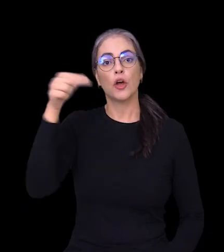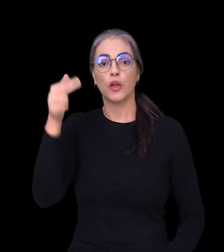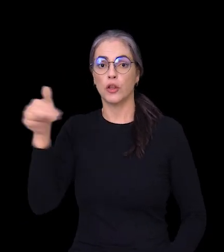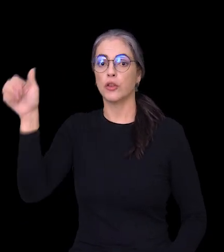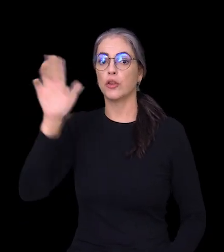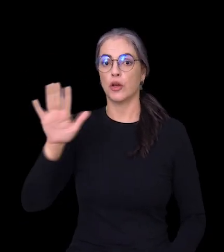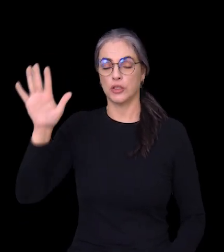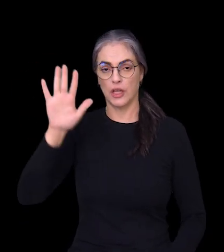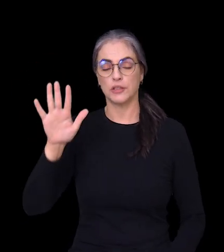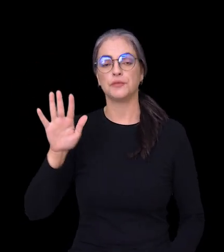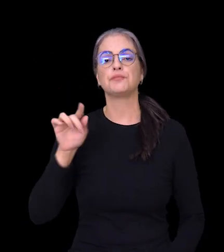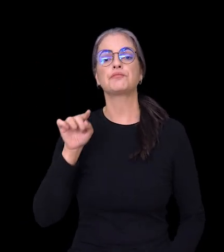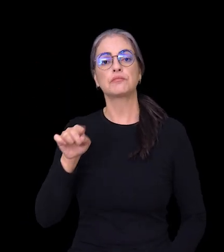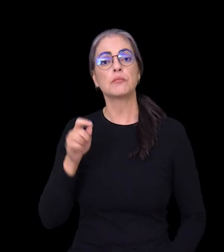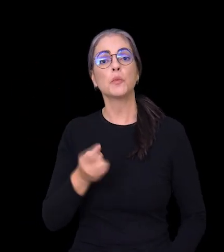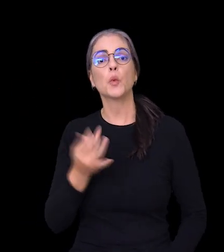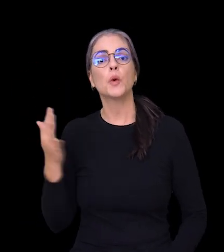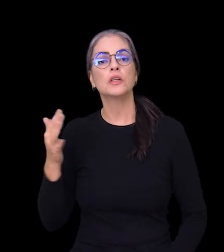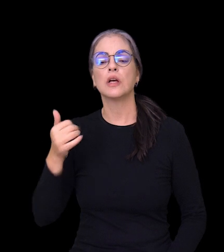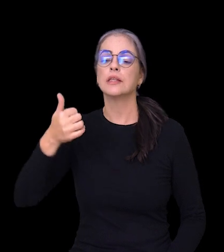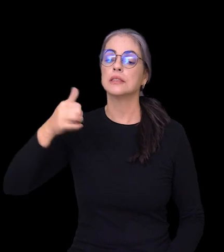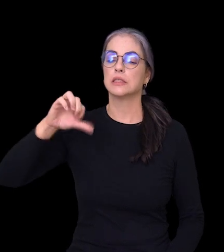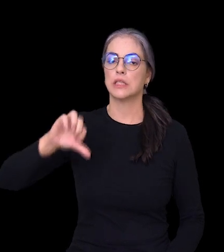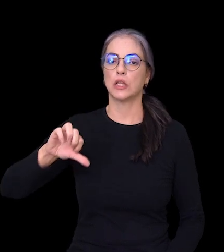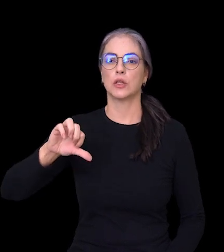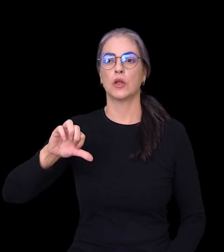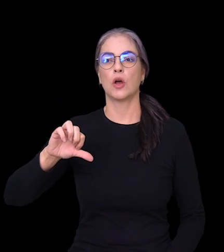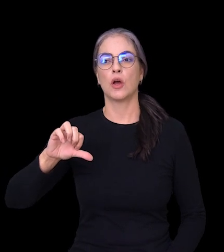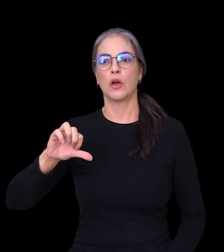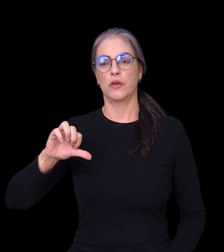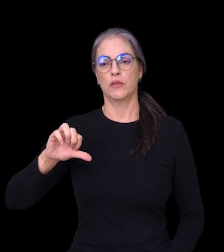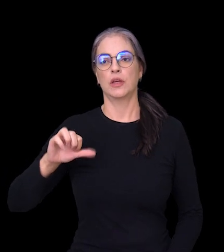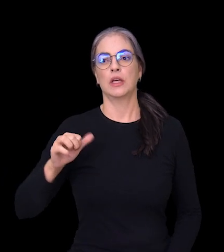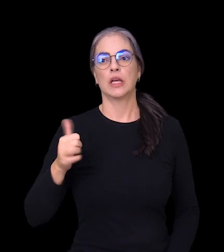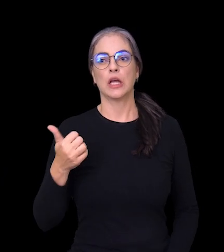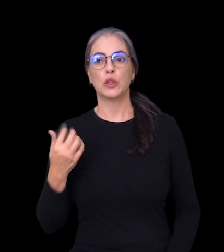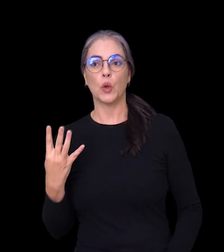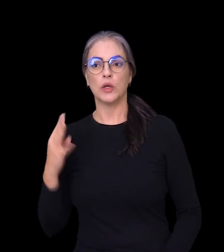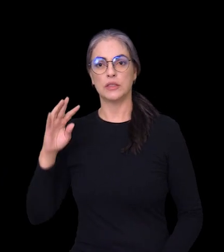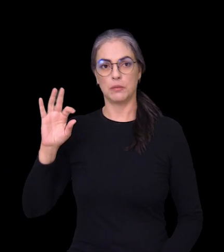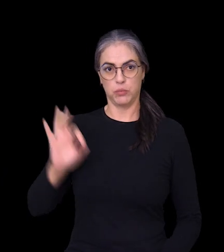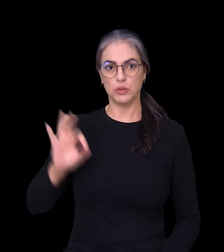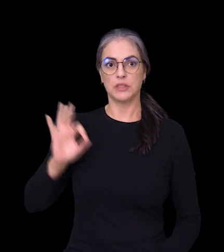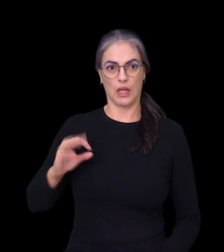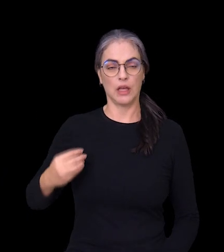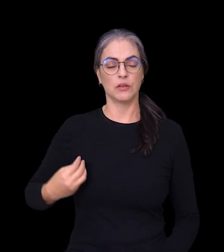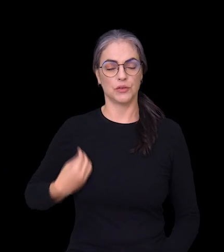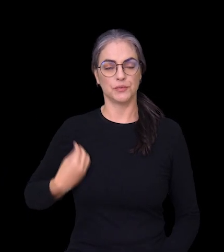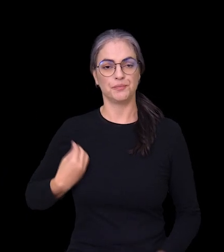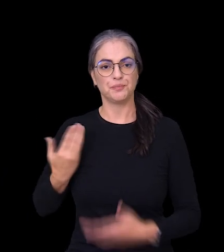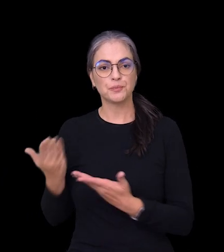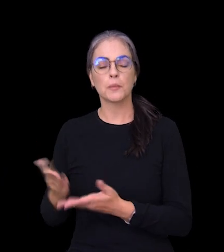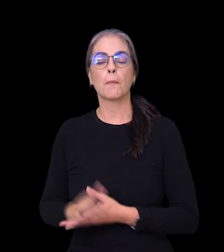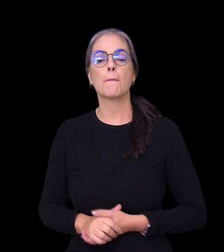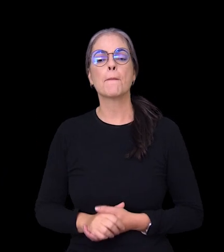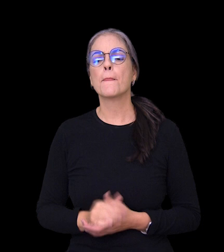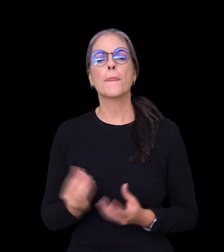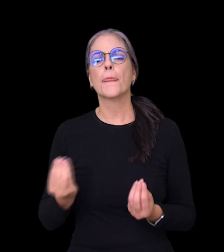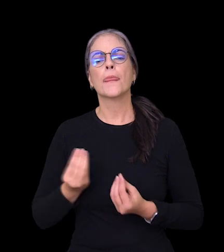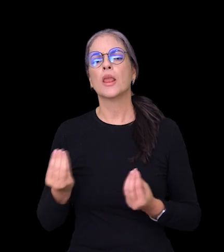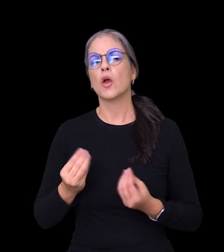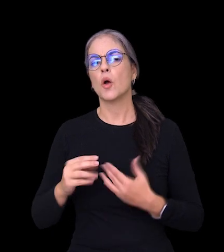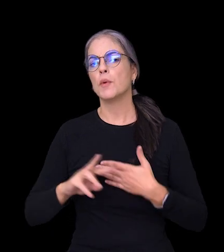Nordeste, esse número sobe para 19% e 14%. E quais as consequências econômicas e